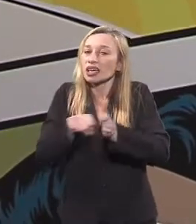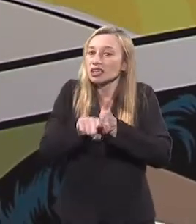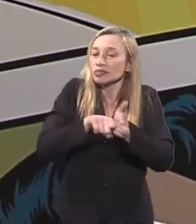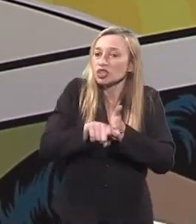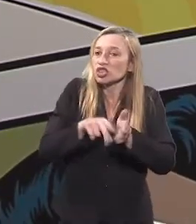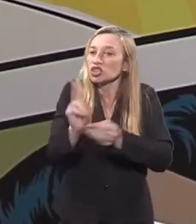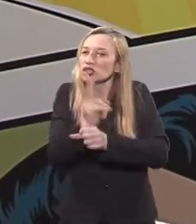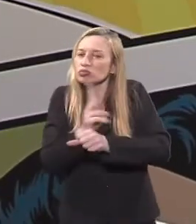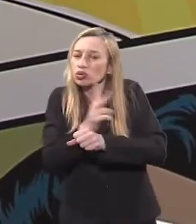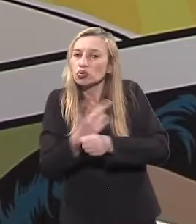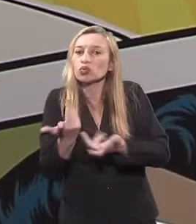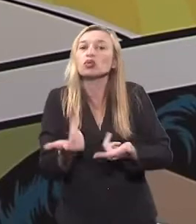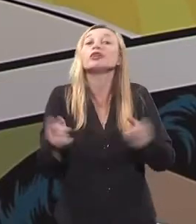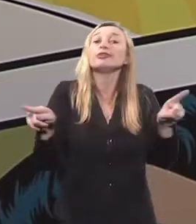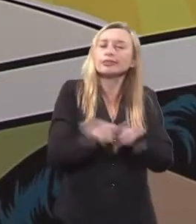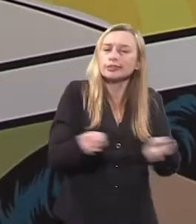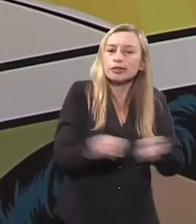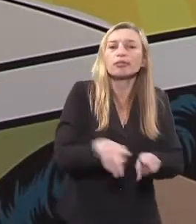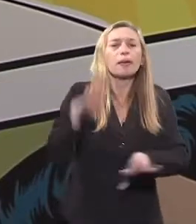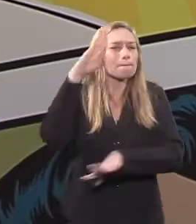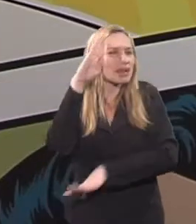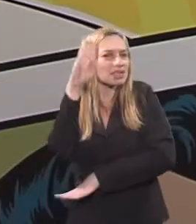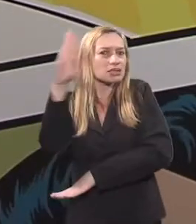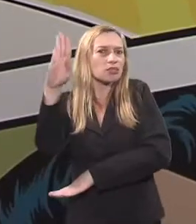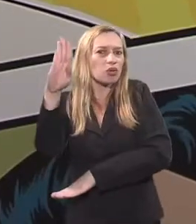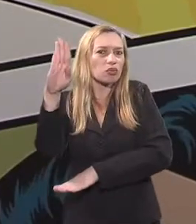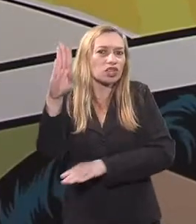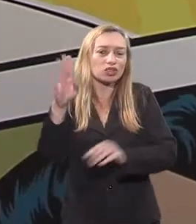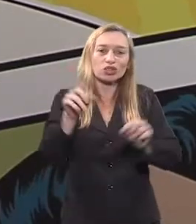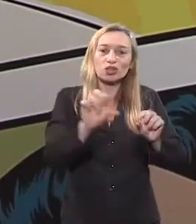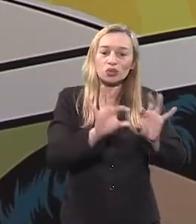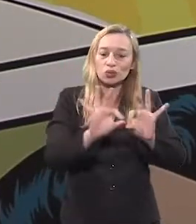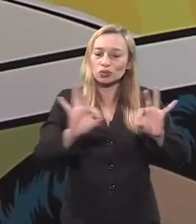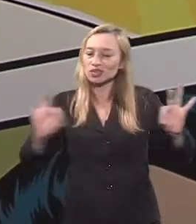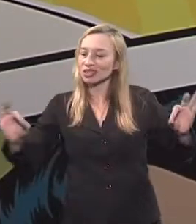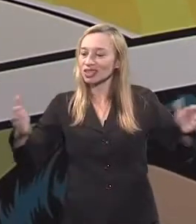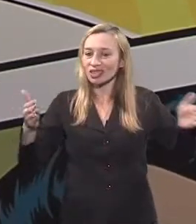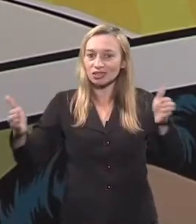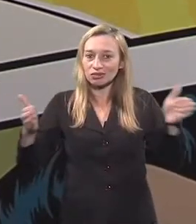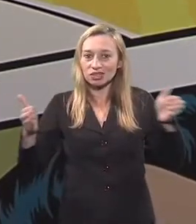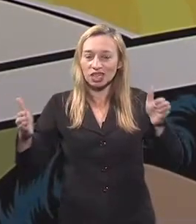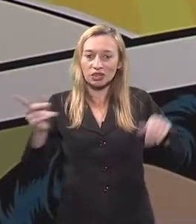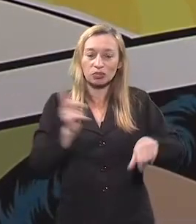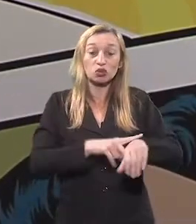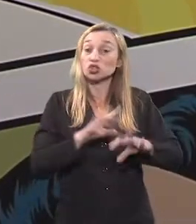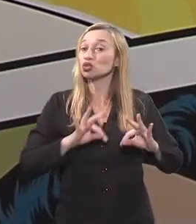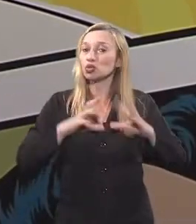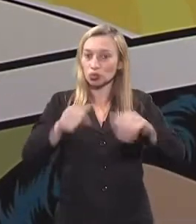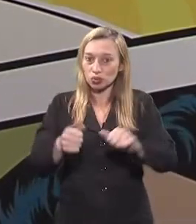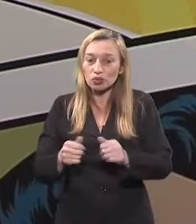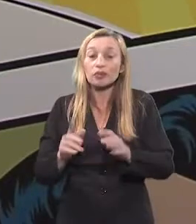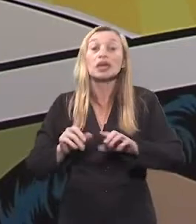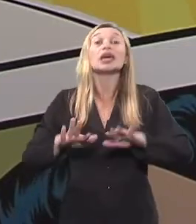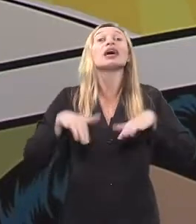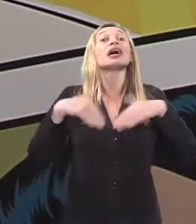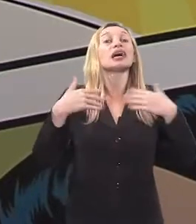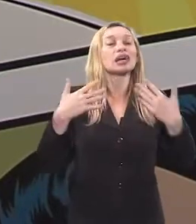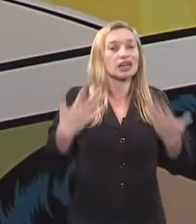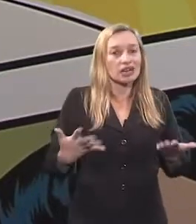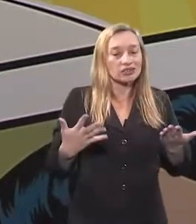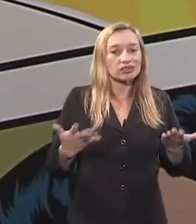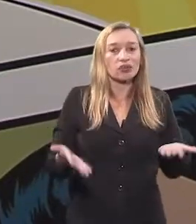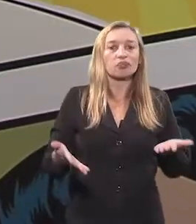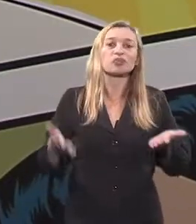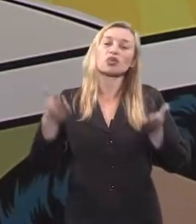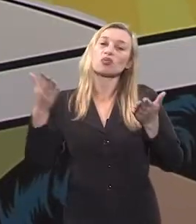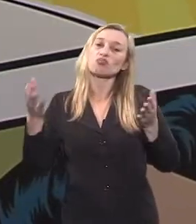e, principalmente, fazer a linha do tempo de todos nós. Claro que,